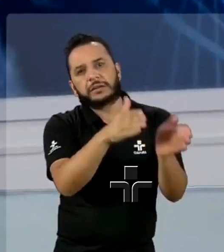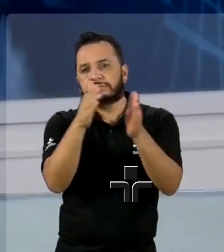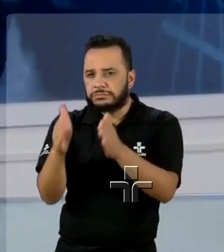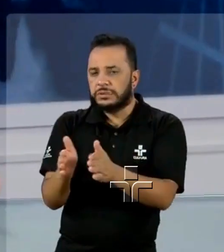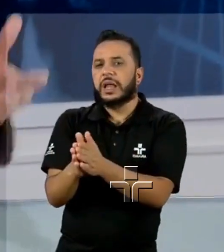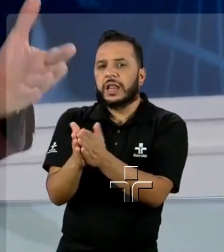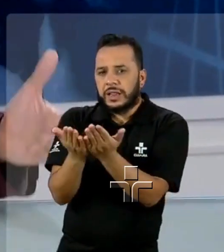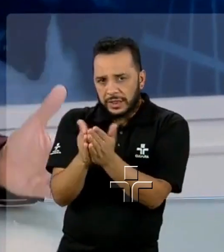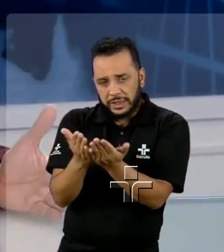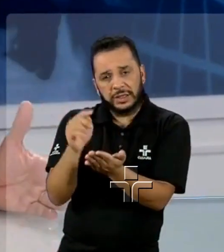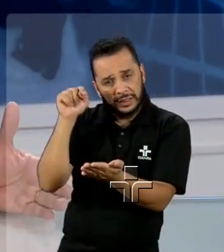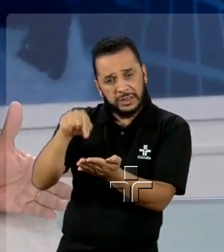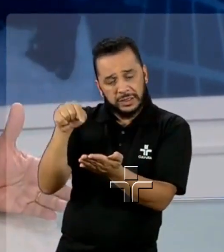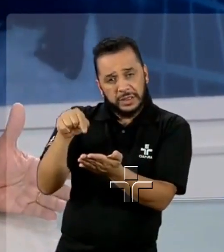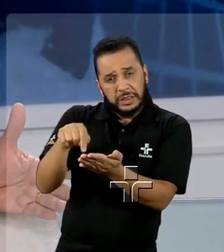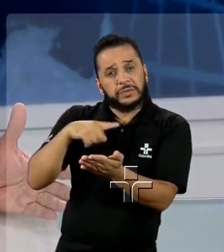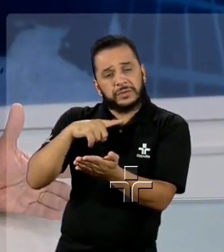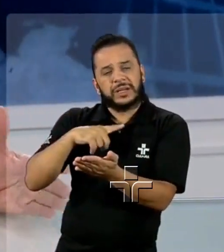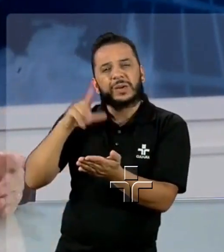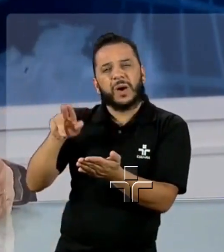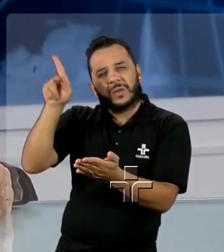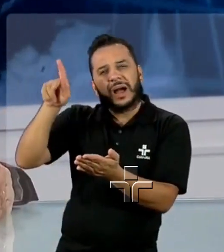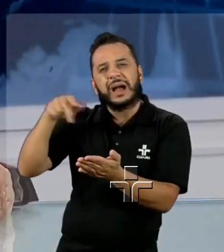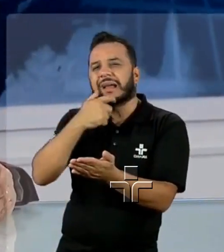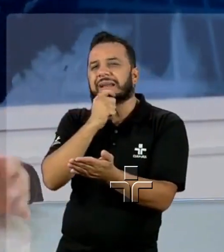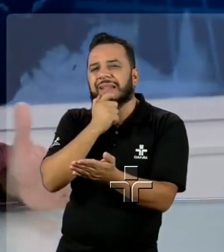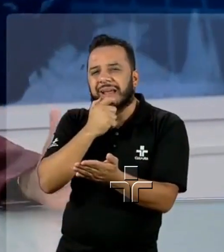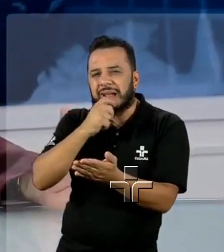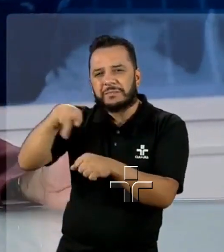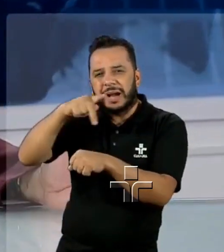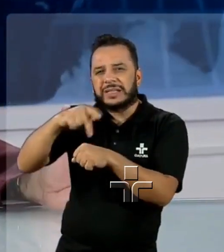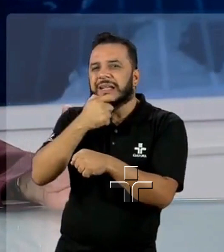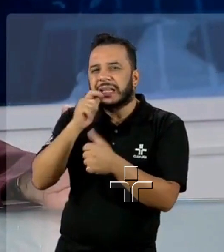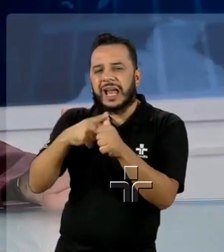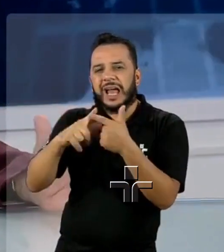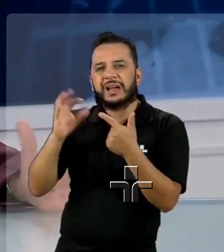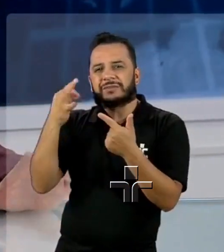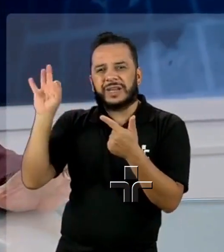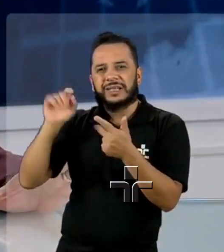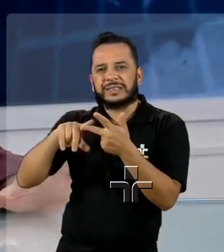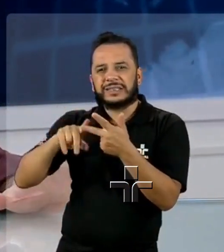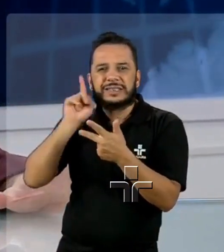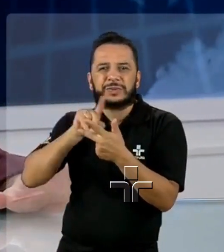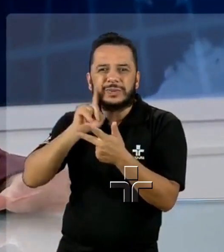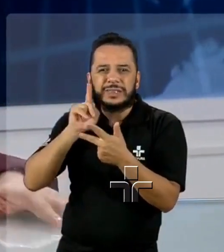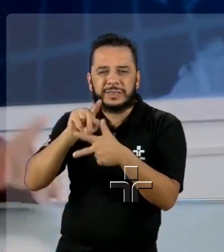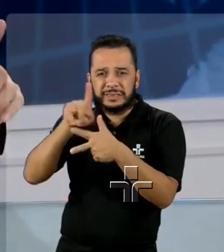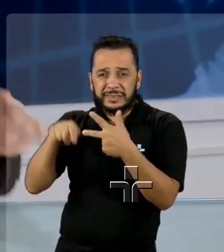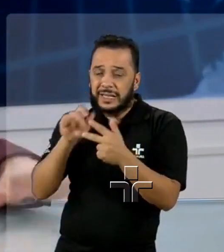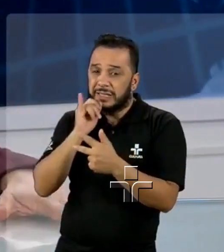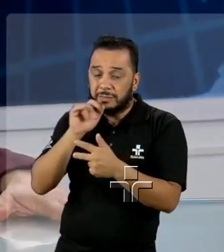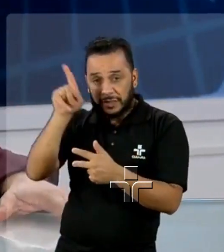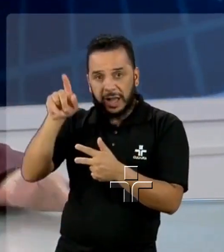ter, como em alguns países do mundo tem, como na Inglaterra, como na França, como nos Estados Unidos tem, só para citar 3 exemplos,